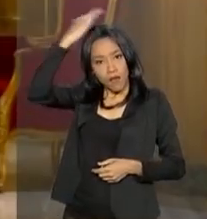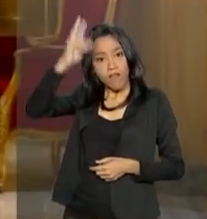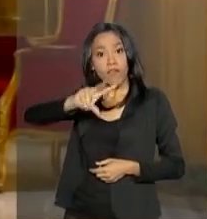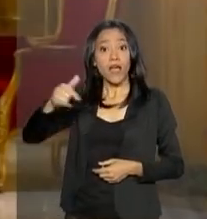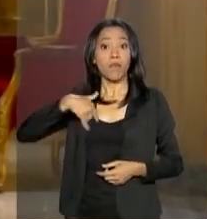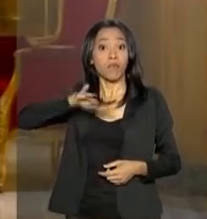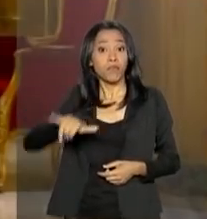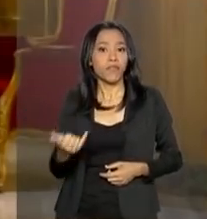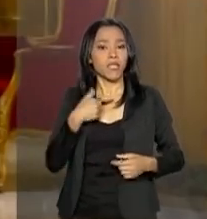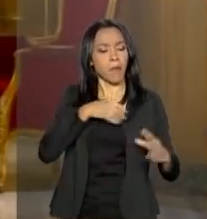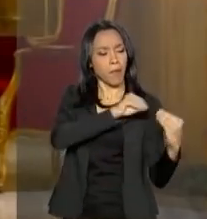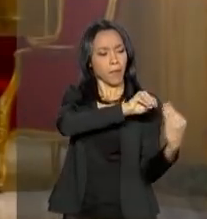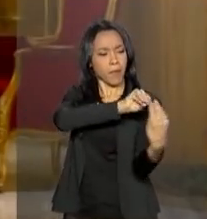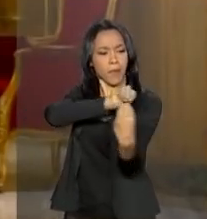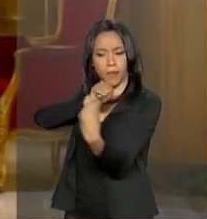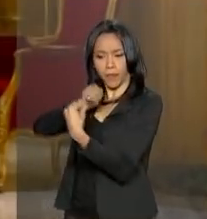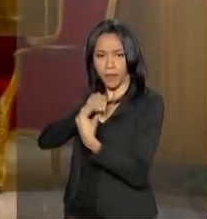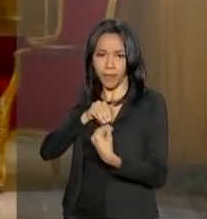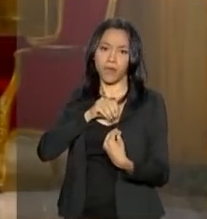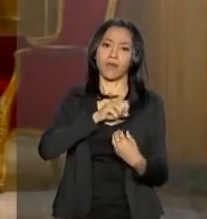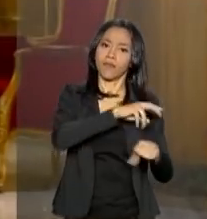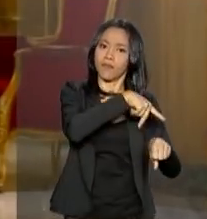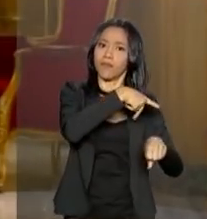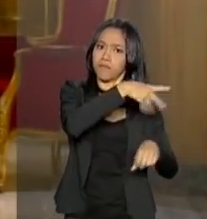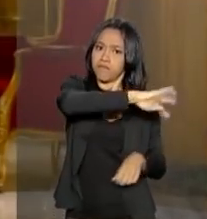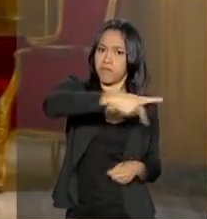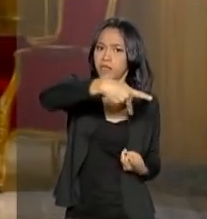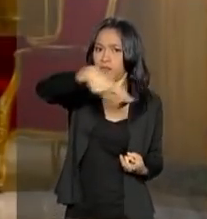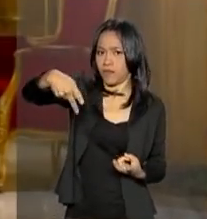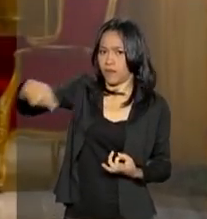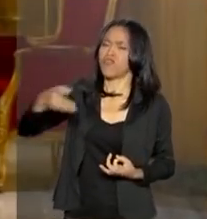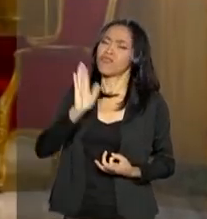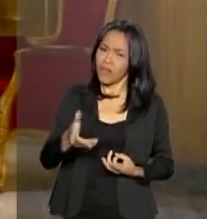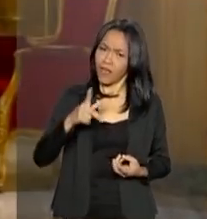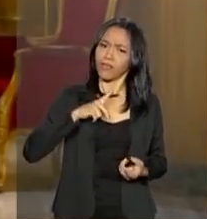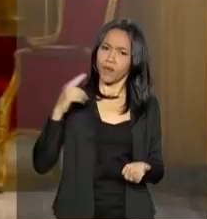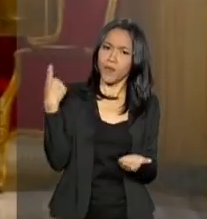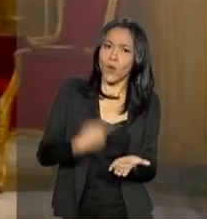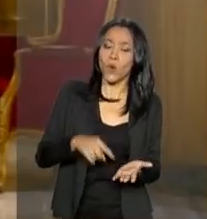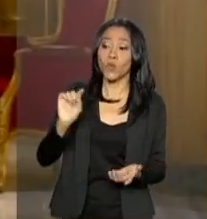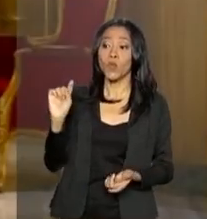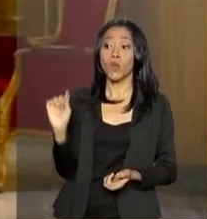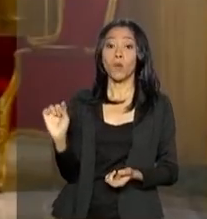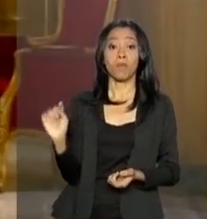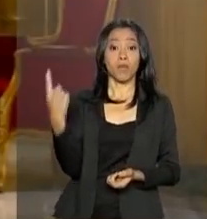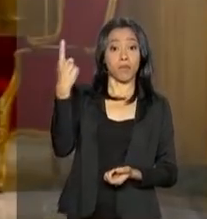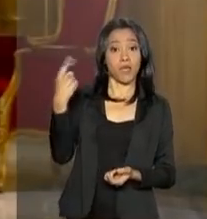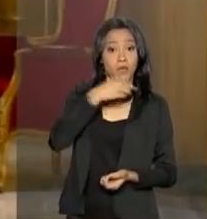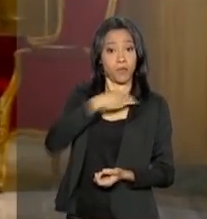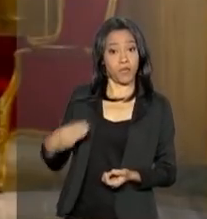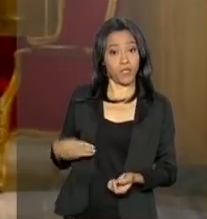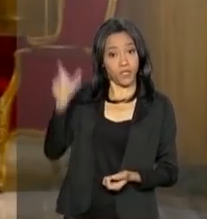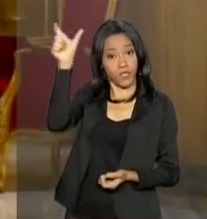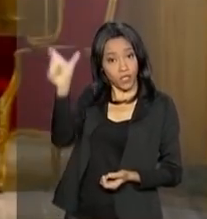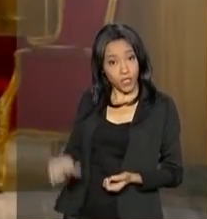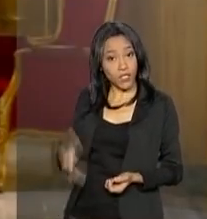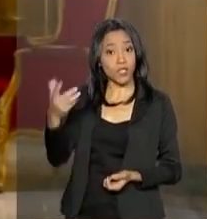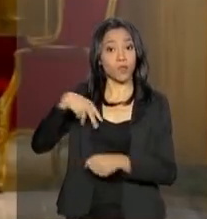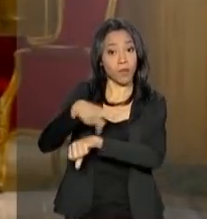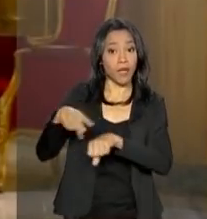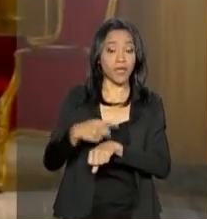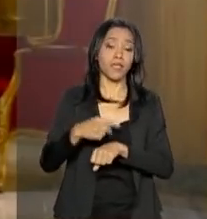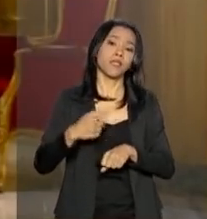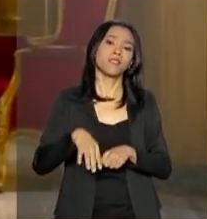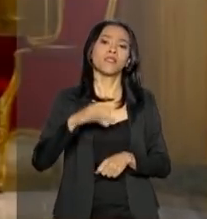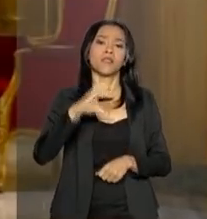líderes presentes o presidente já tem um encontro visto com o primeiro-ministro da República de Singapura e